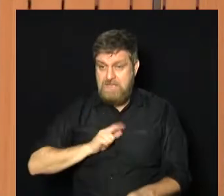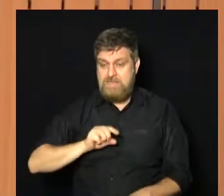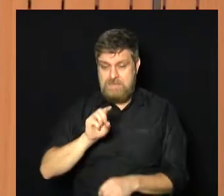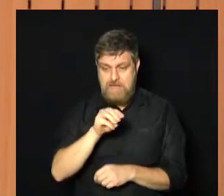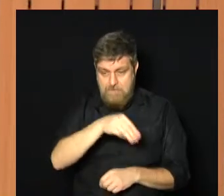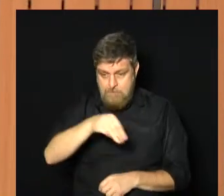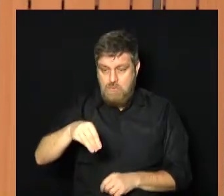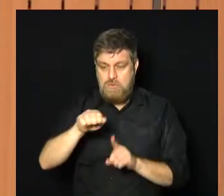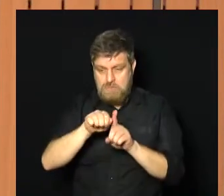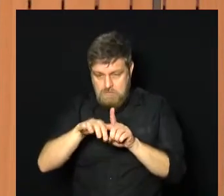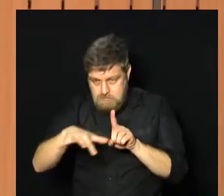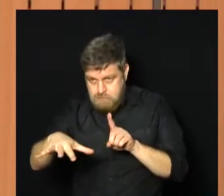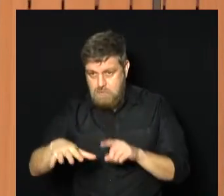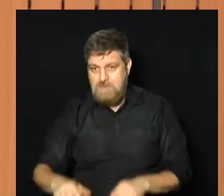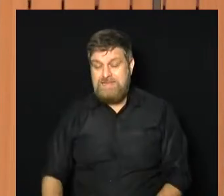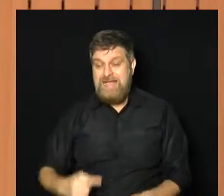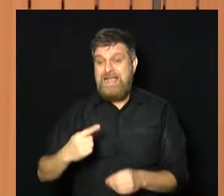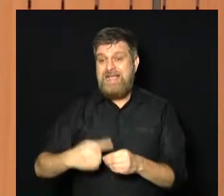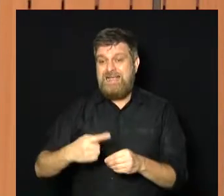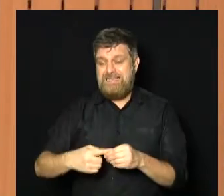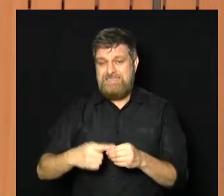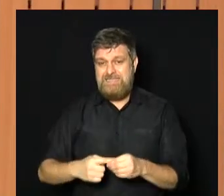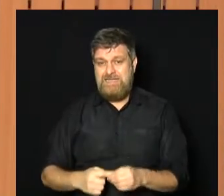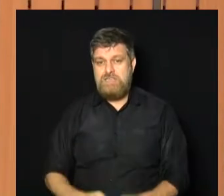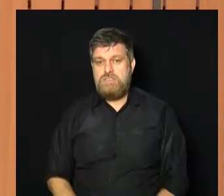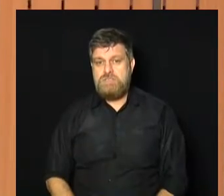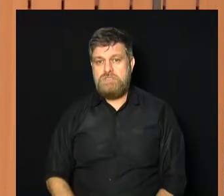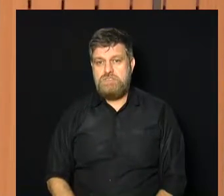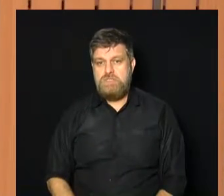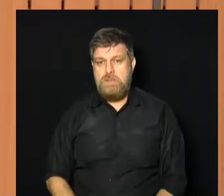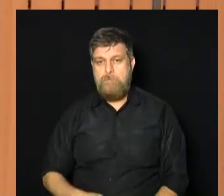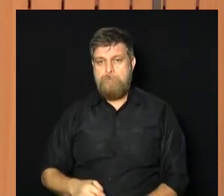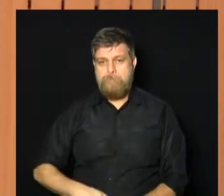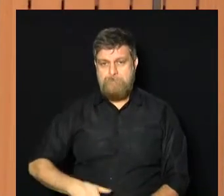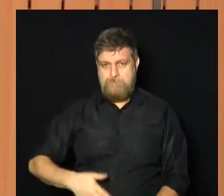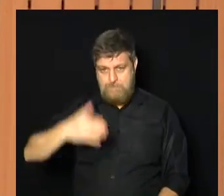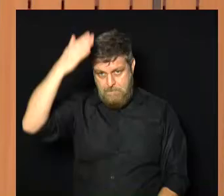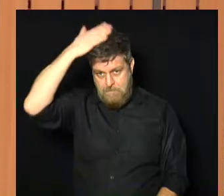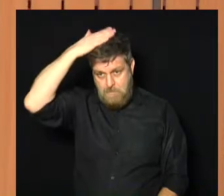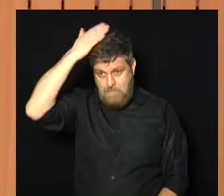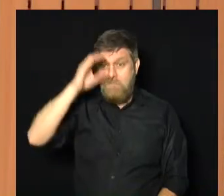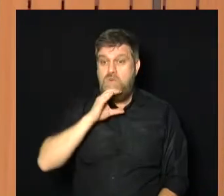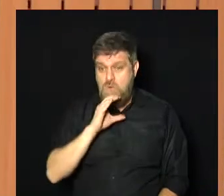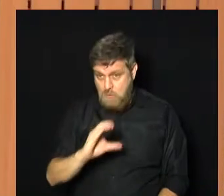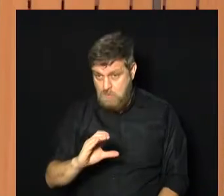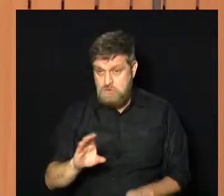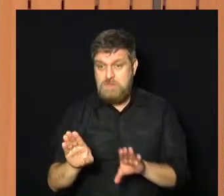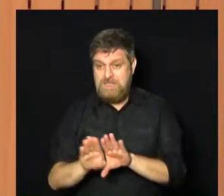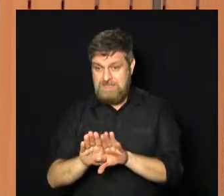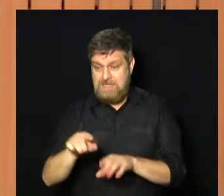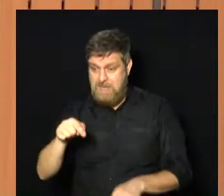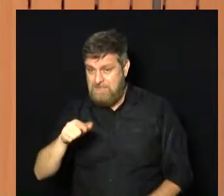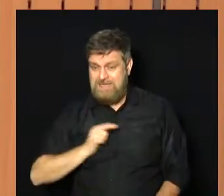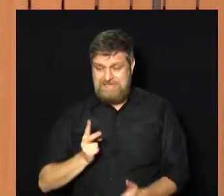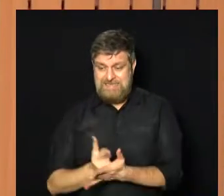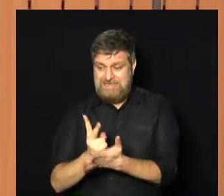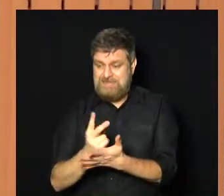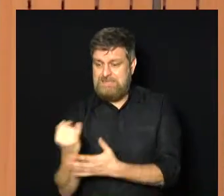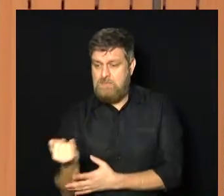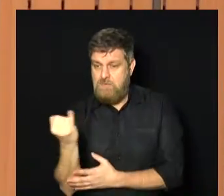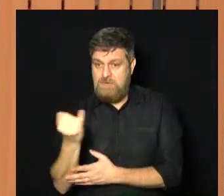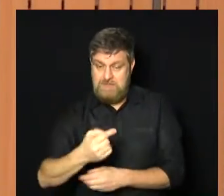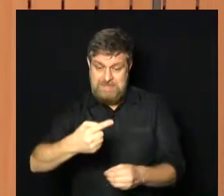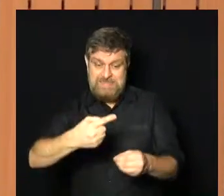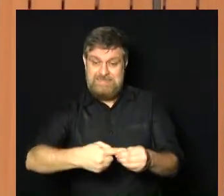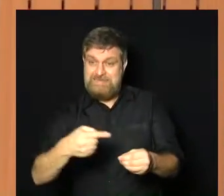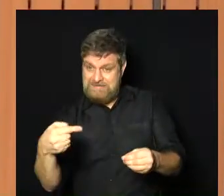infantil. Então, há essa referência aqui de Diadema e de Curitiba, que sempre é importante, né? Um exemplo de cidades que